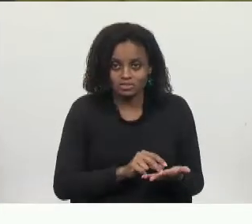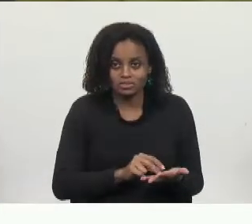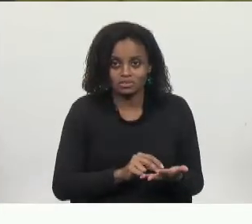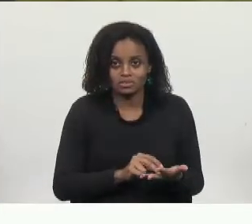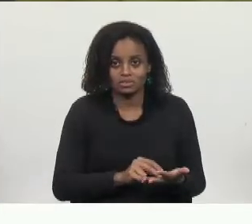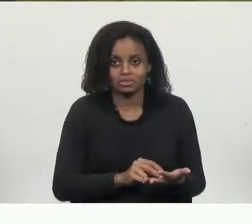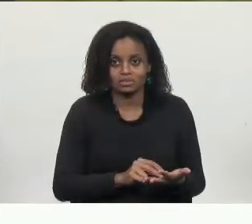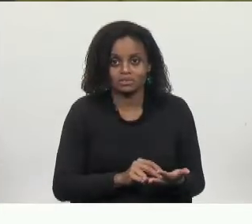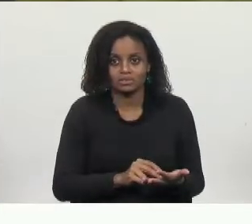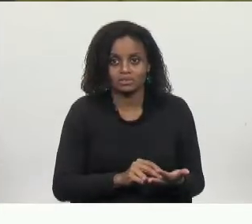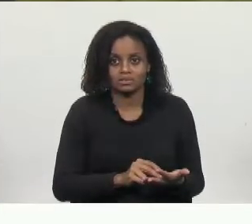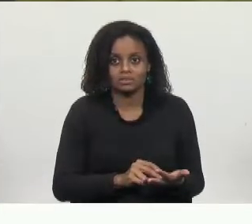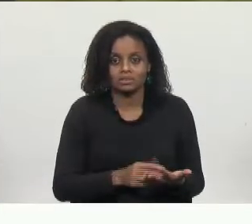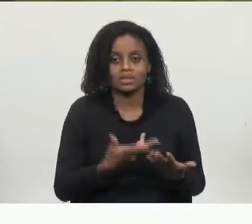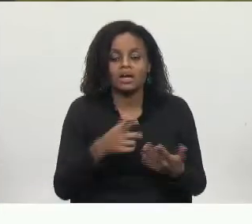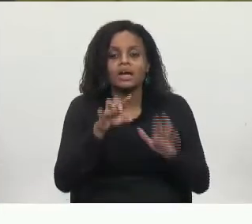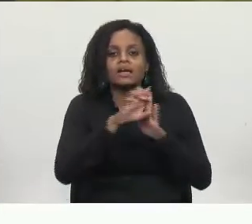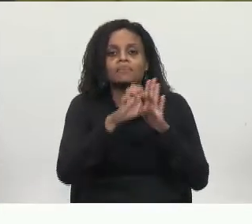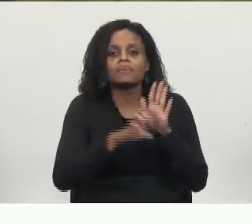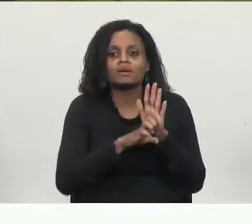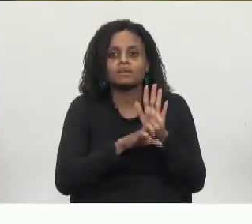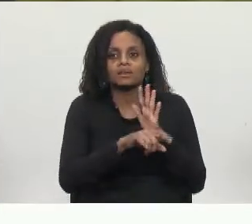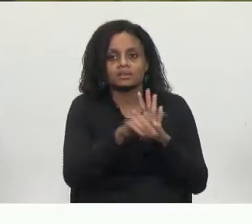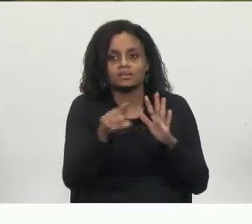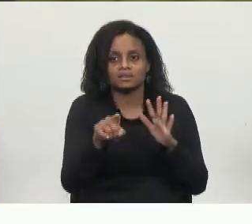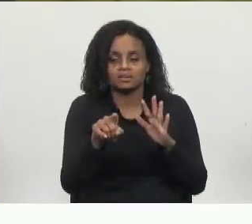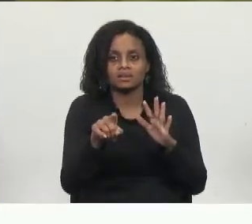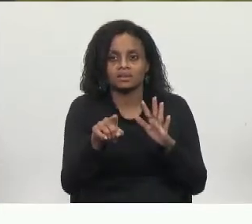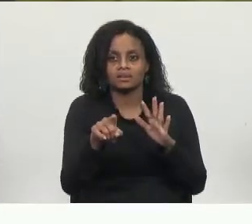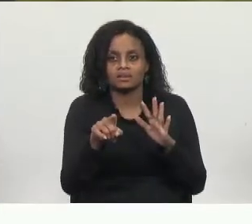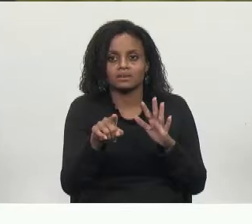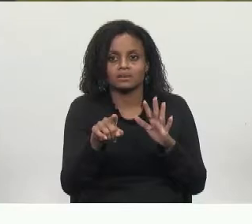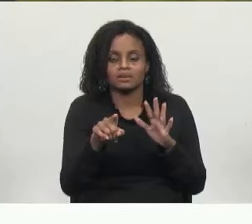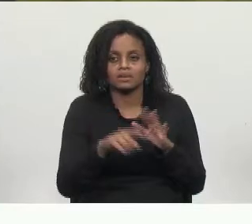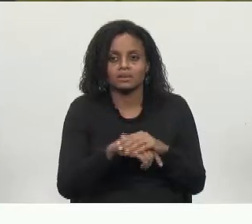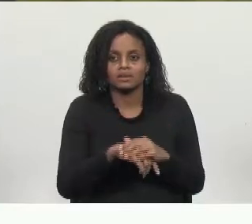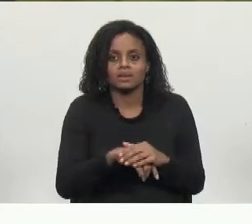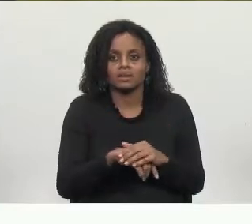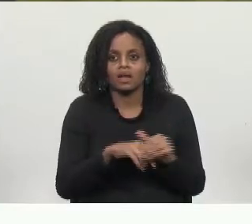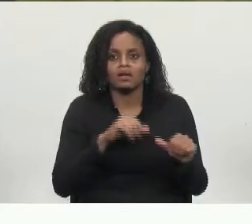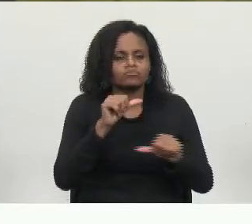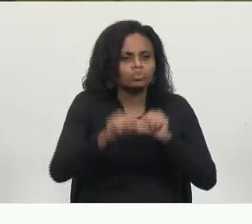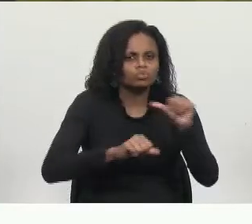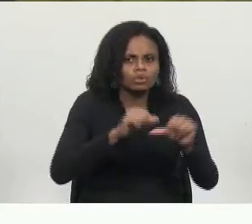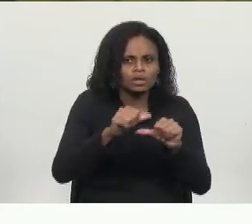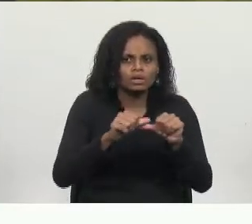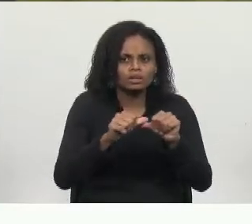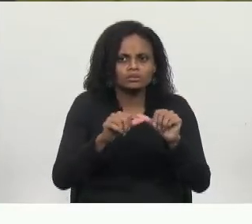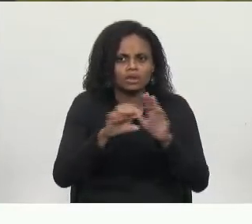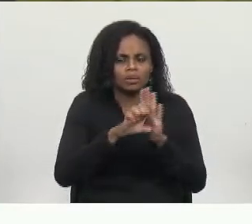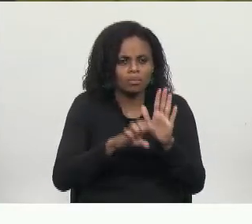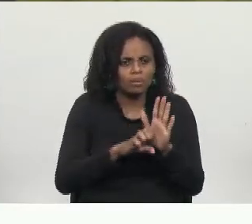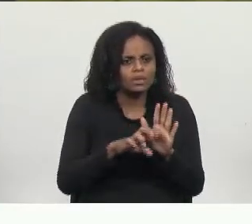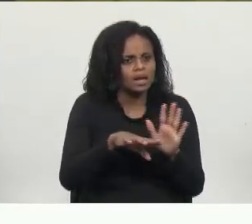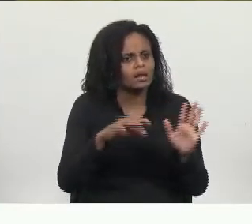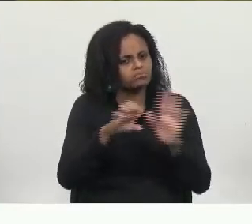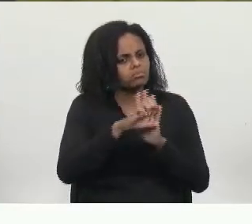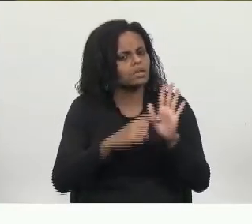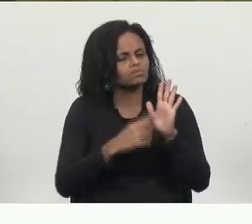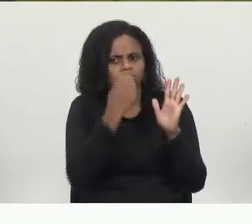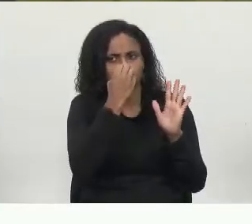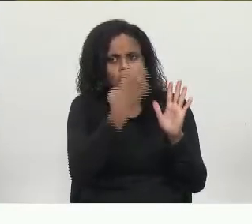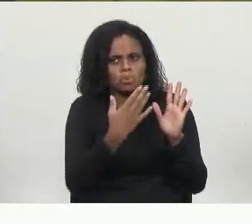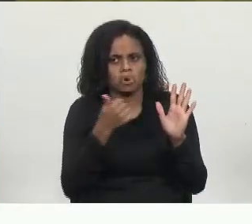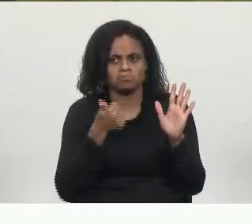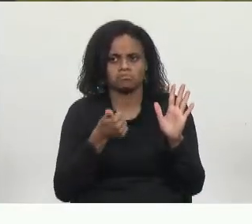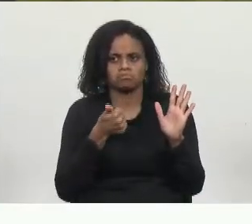Entendeu? E a emenda dela aqui, trocando algumas coisas em miúdos, é uma emenda muito boa, entendeu? É